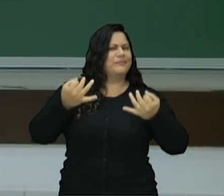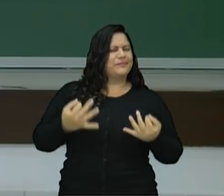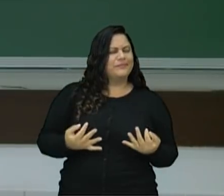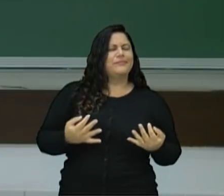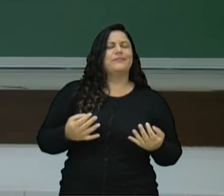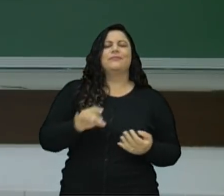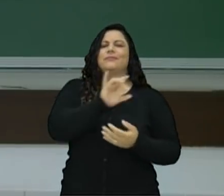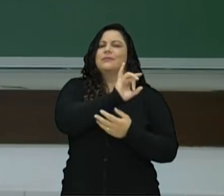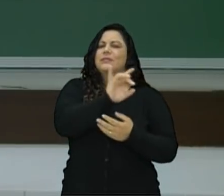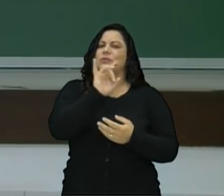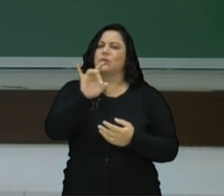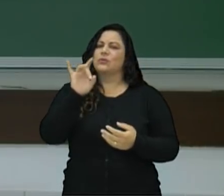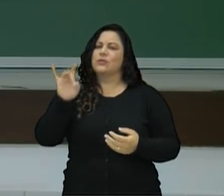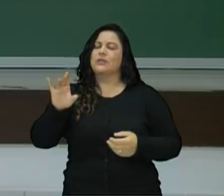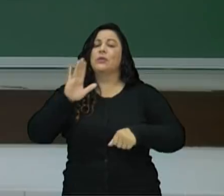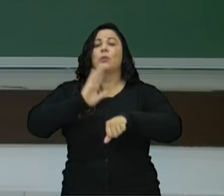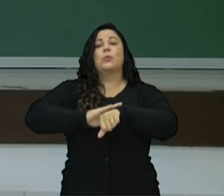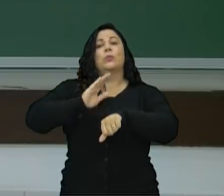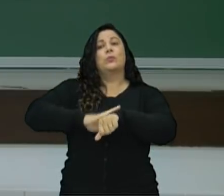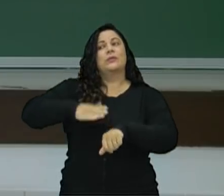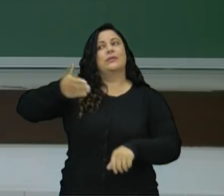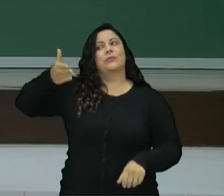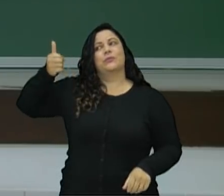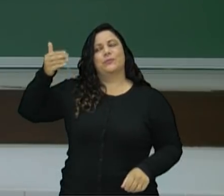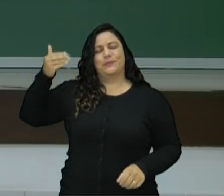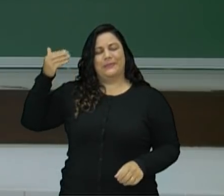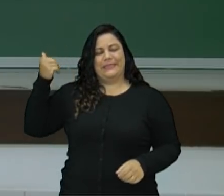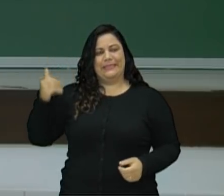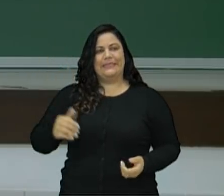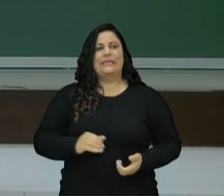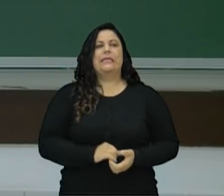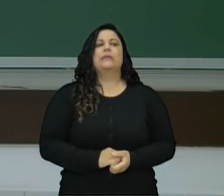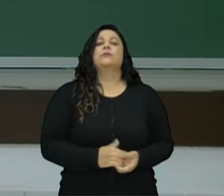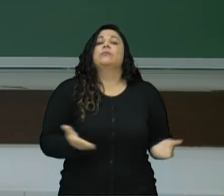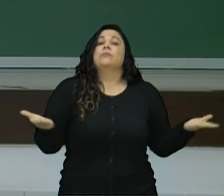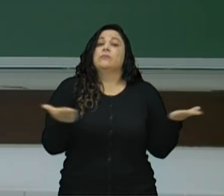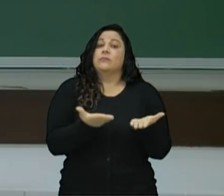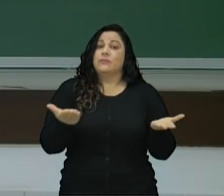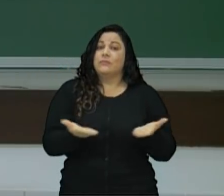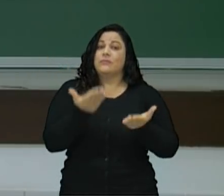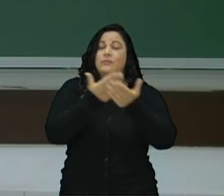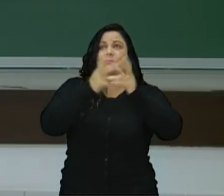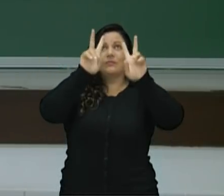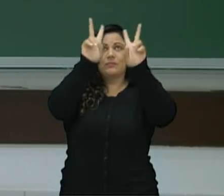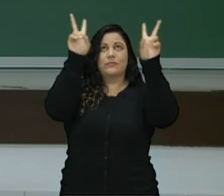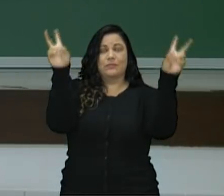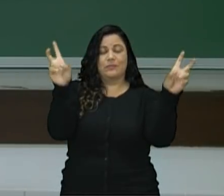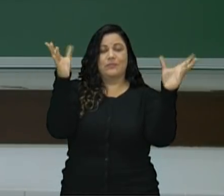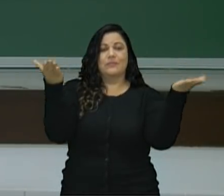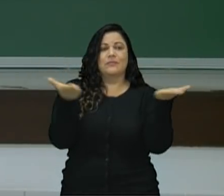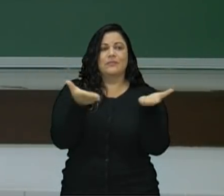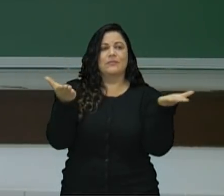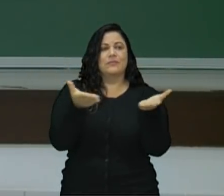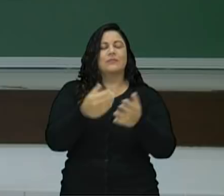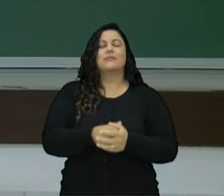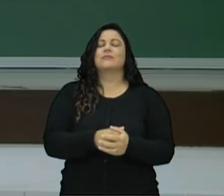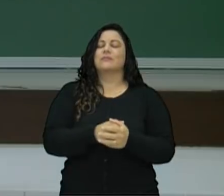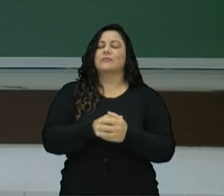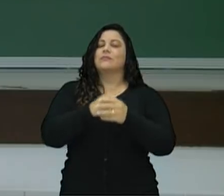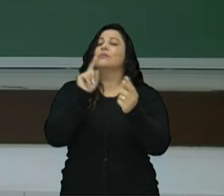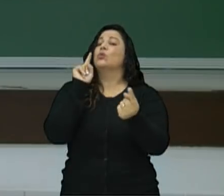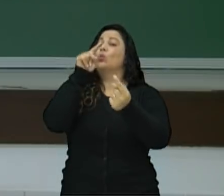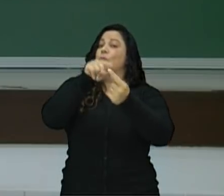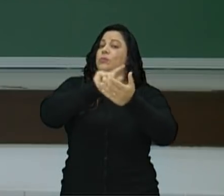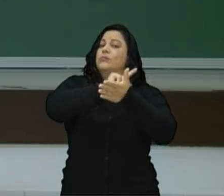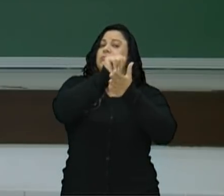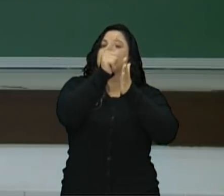pretérito, certo? No tempo passado, Para essa aula, o objetivo é continuar discutindo esse gênero